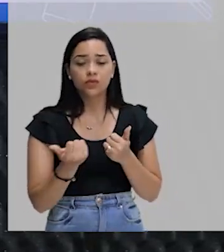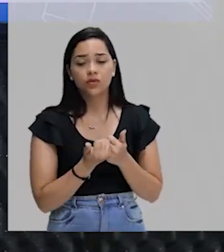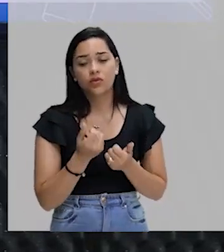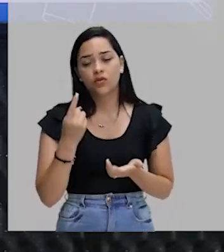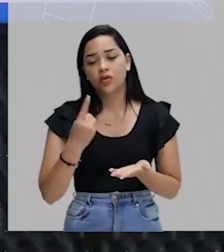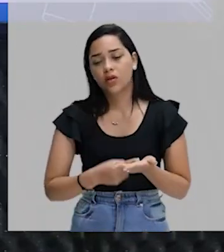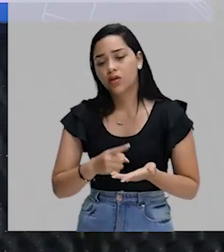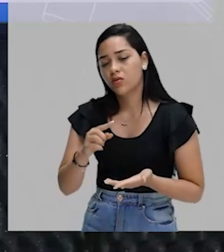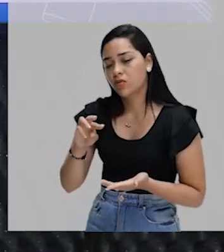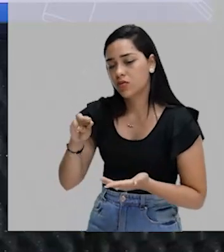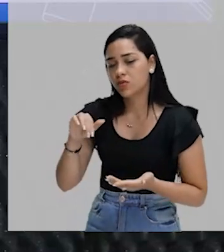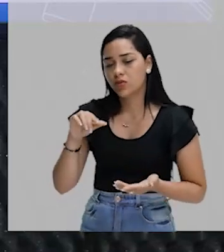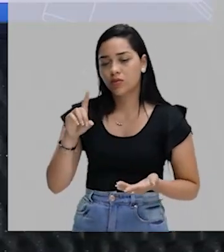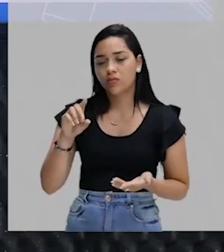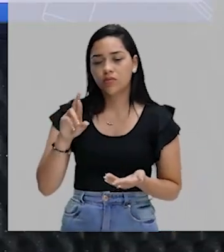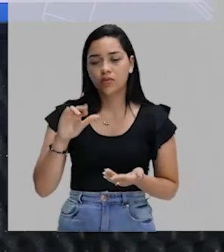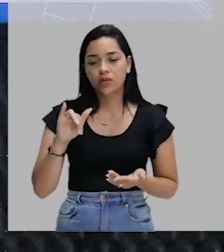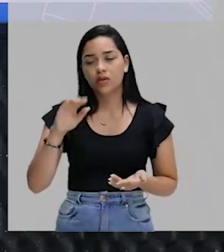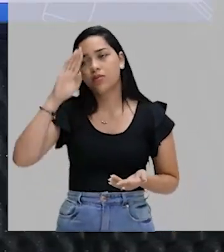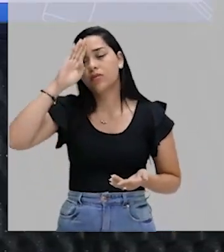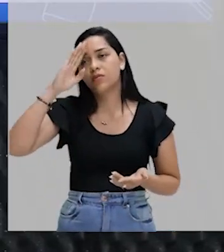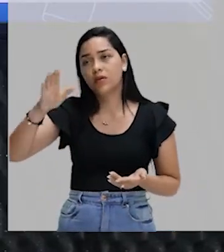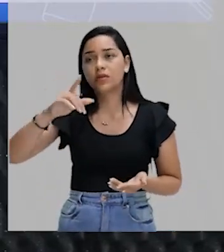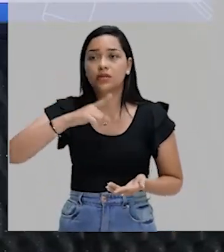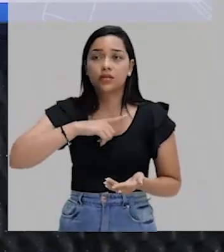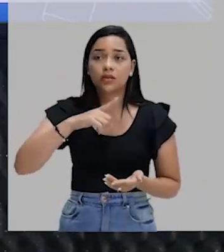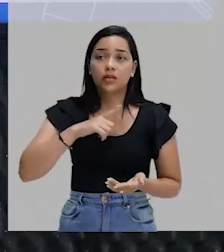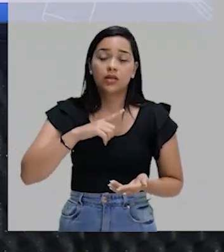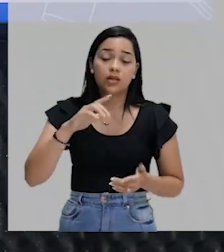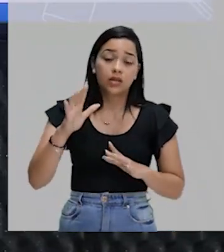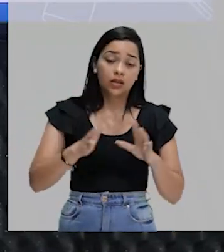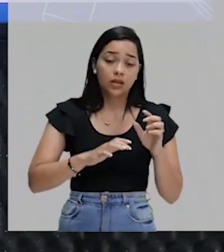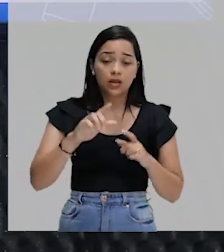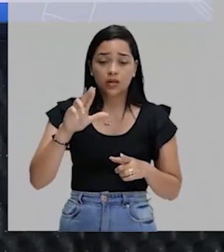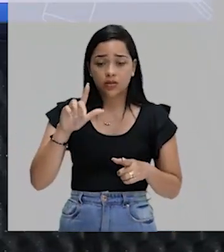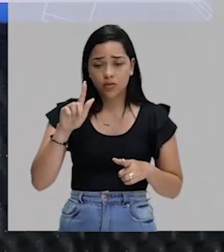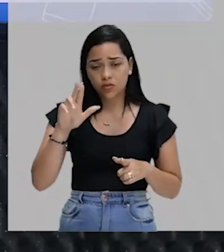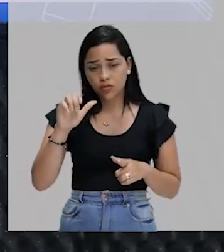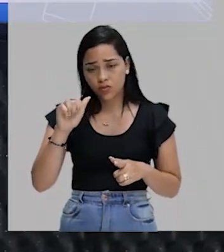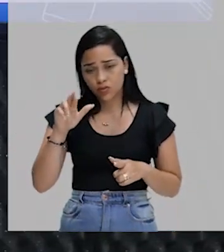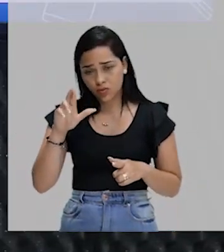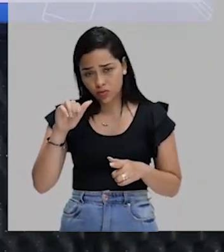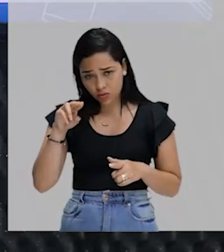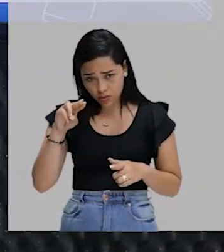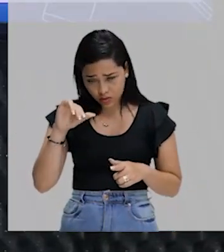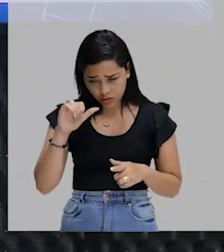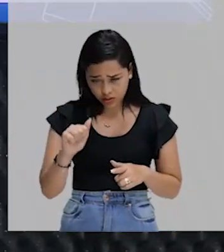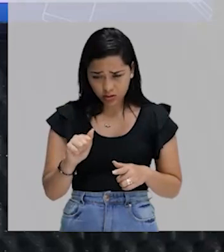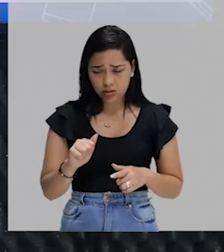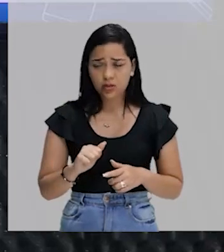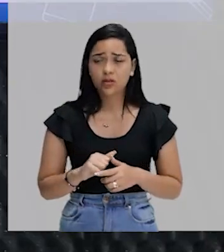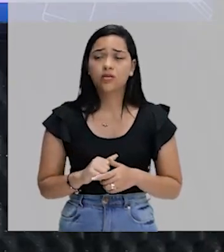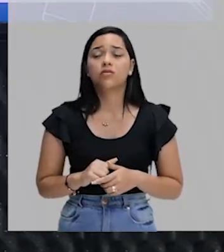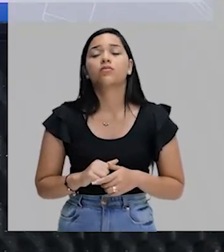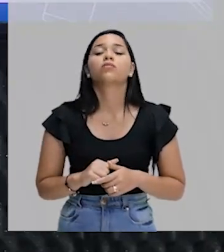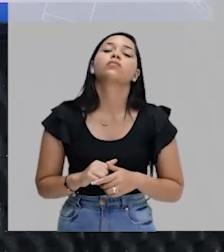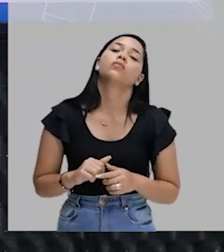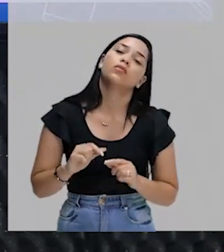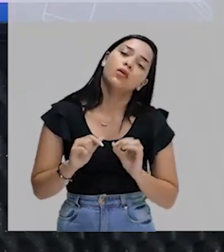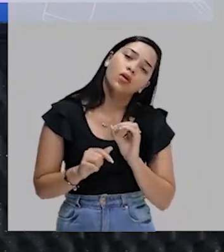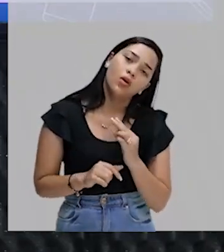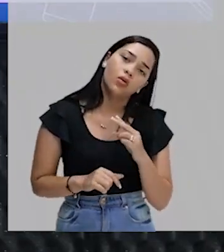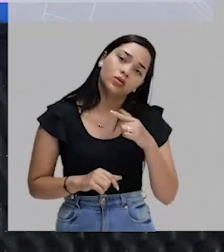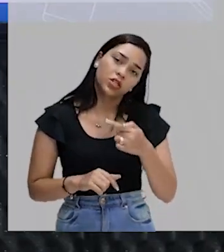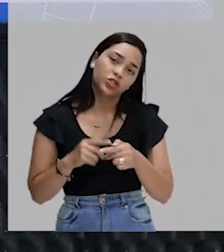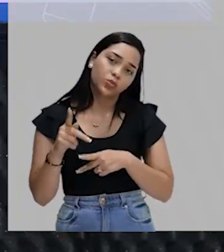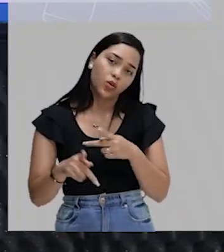Tratado de Madrid. Então, esse foi um dos principais efeitos da Guerra dos Guaranis, ou da Guerra Guaranítica, ou da Guerra dos 7